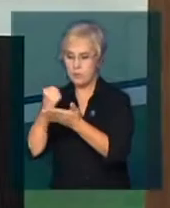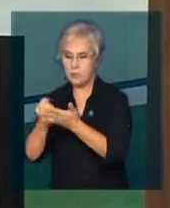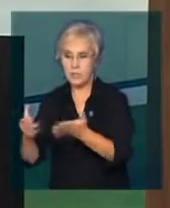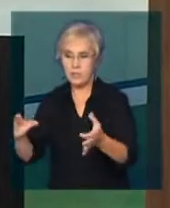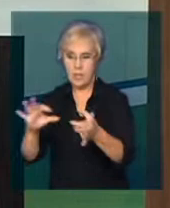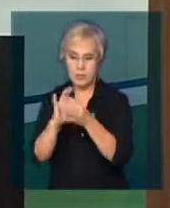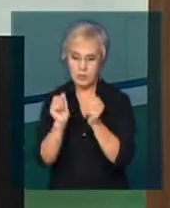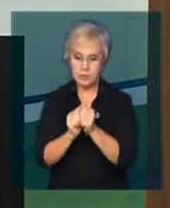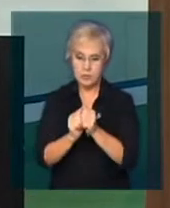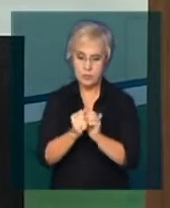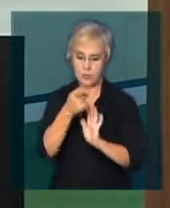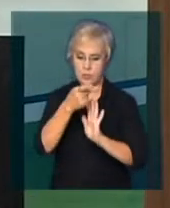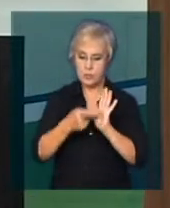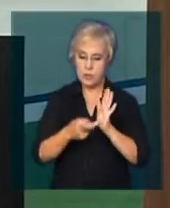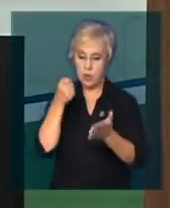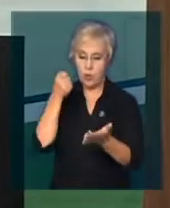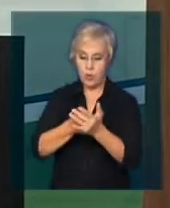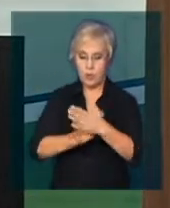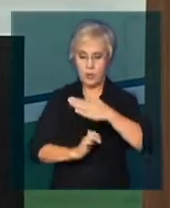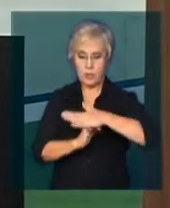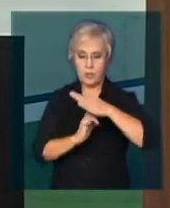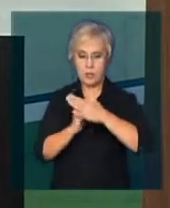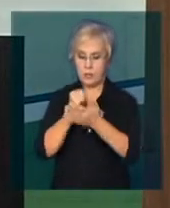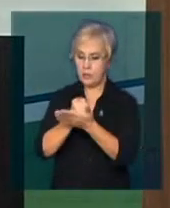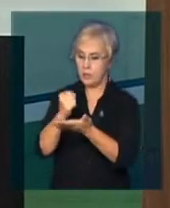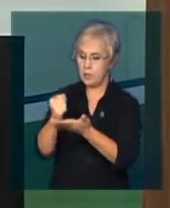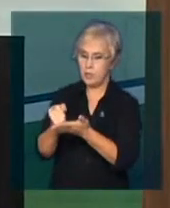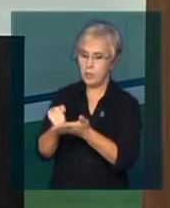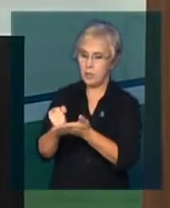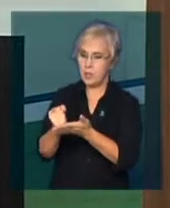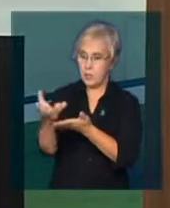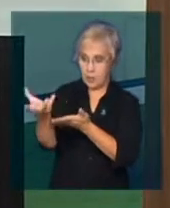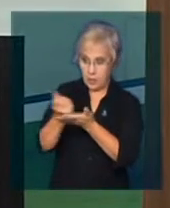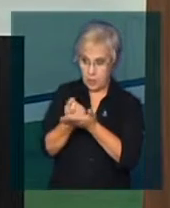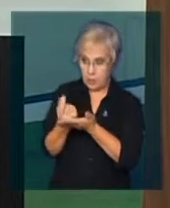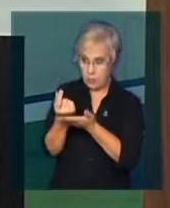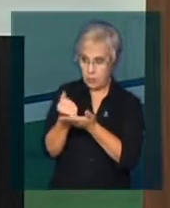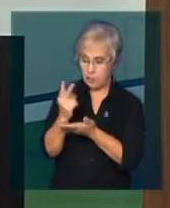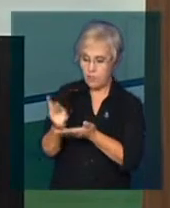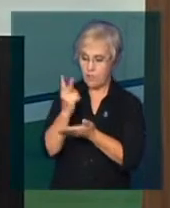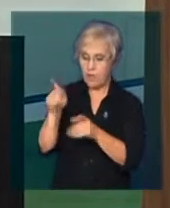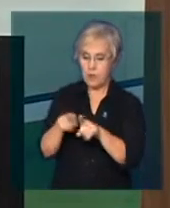Um projeto que obriga a empresa contratante a reter os valores e